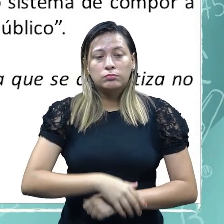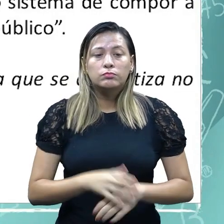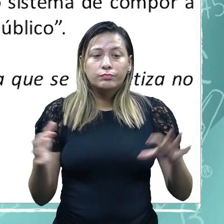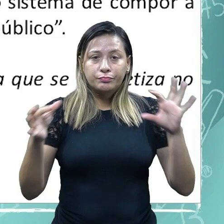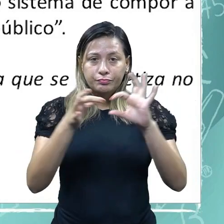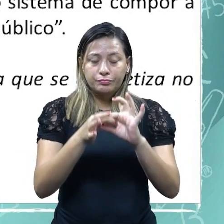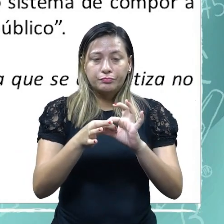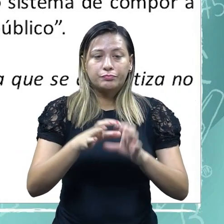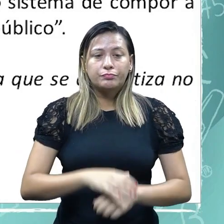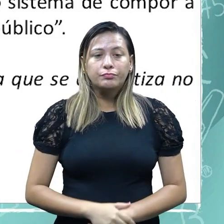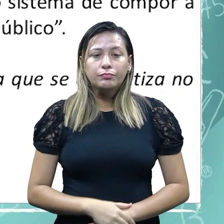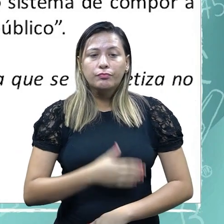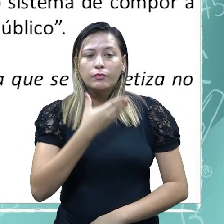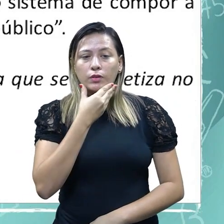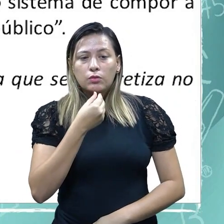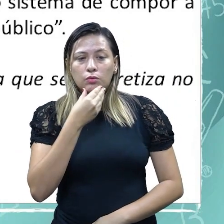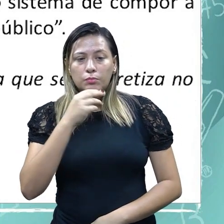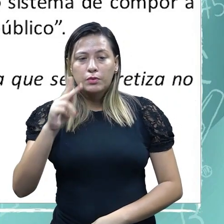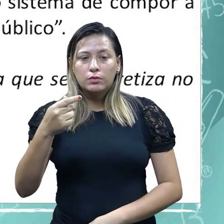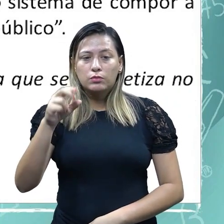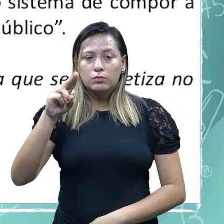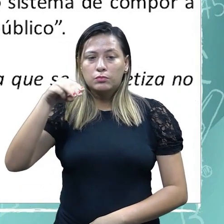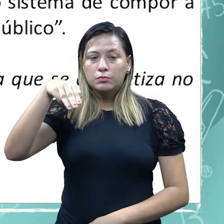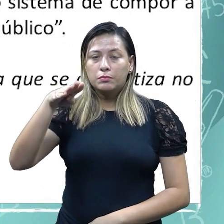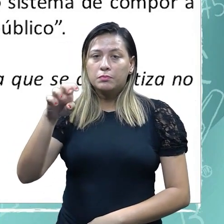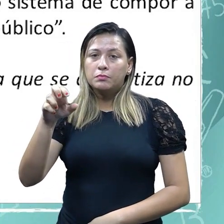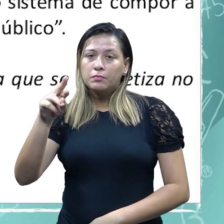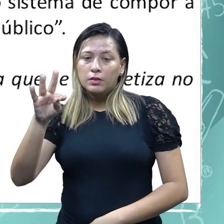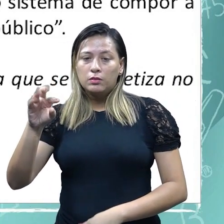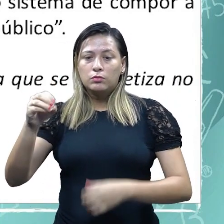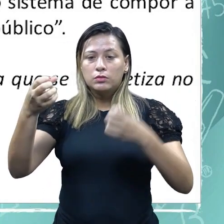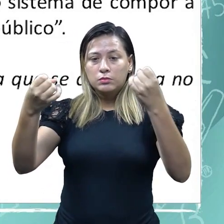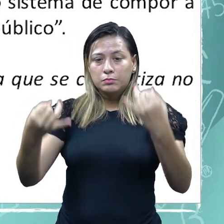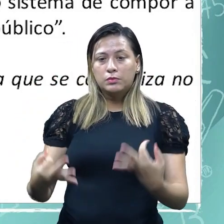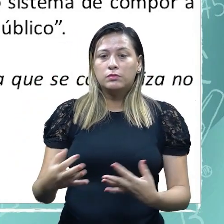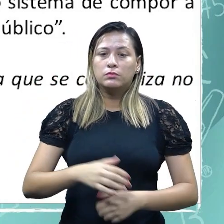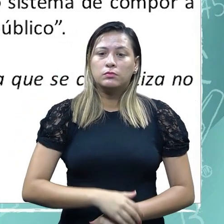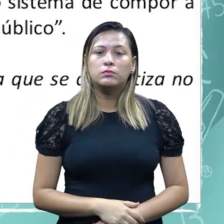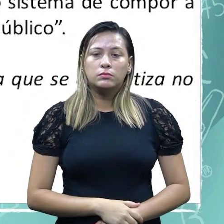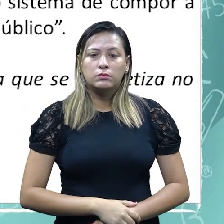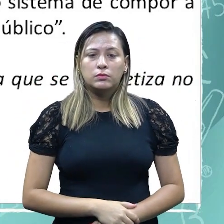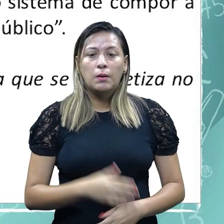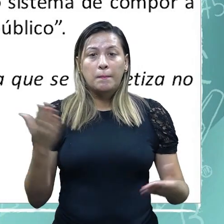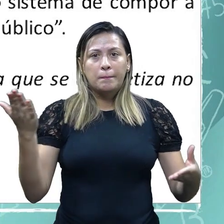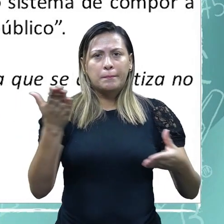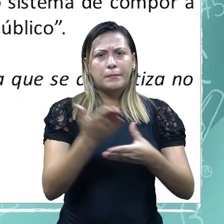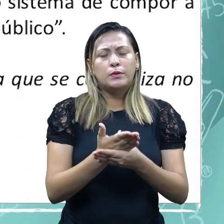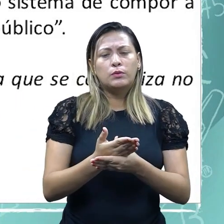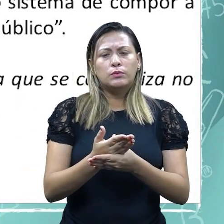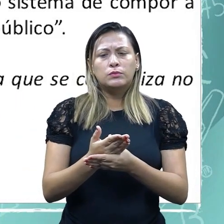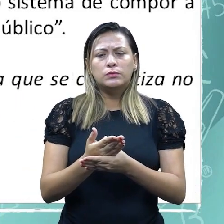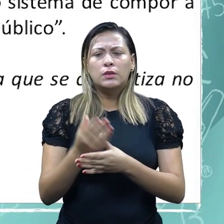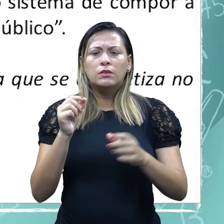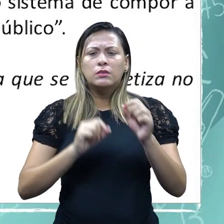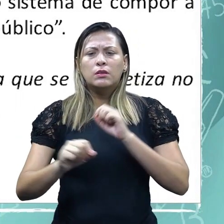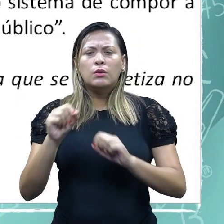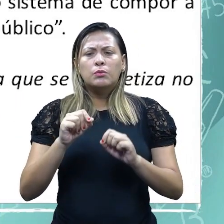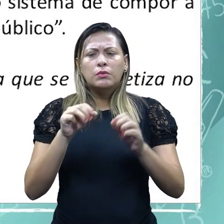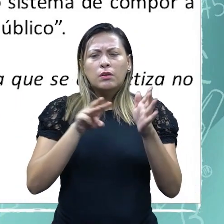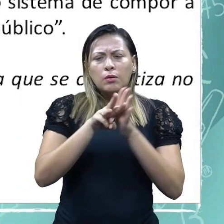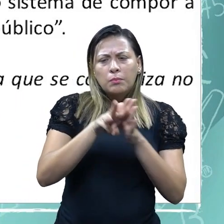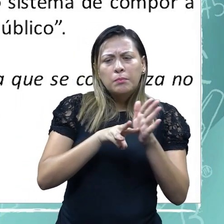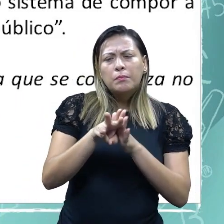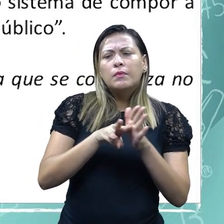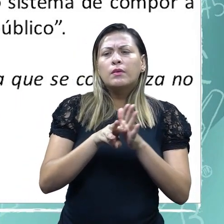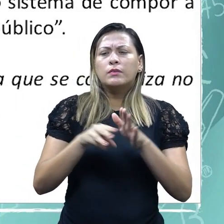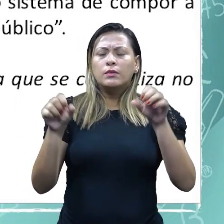Então, Humberto Teodoro Júnior, ele vai lá e te diz assim, processo é o método, tá? É o sistema de compor a lide